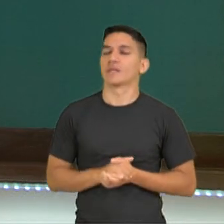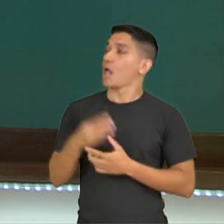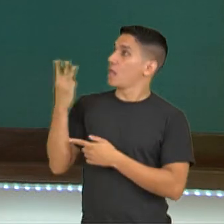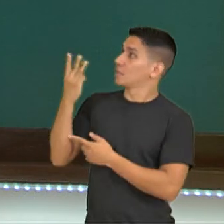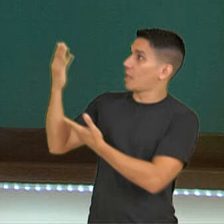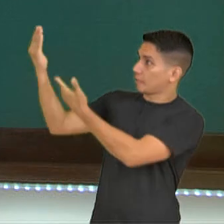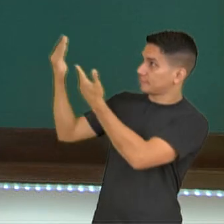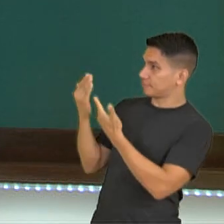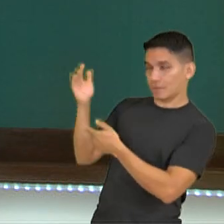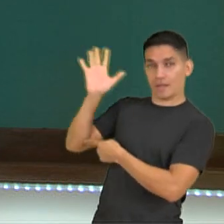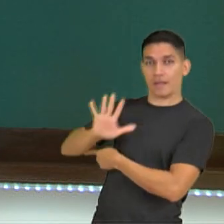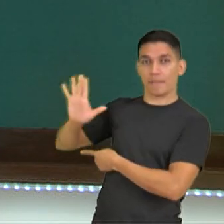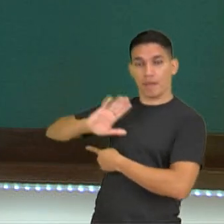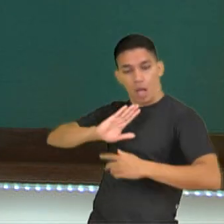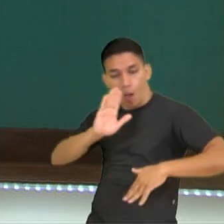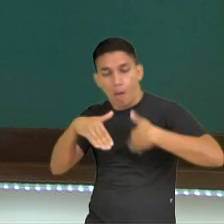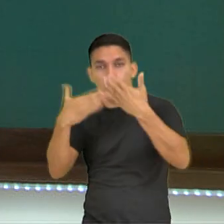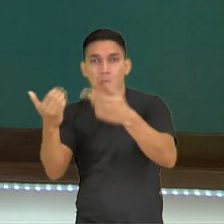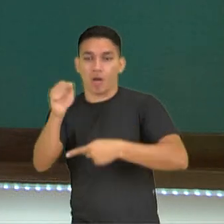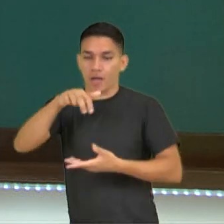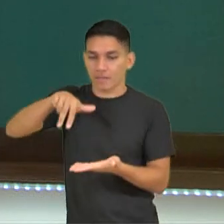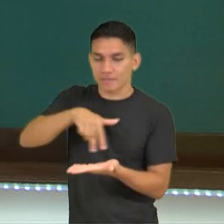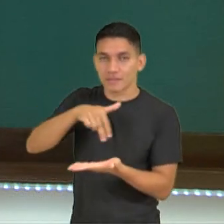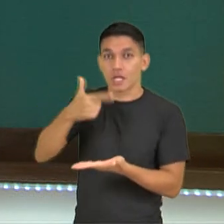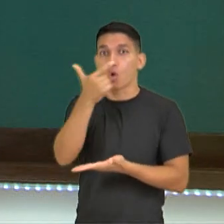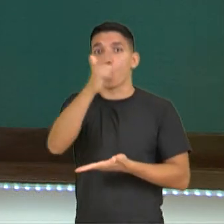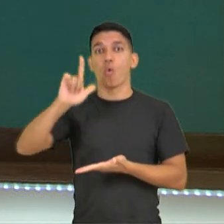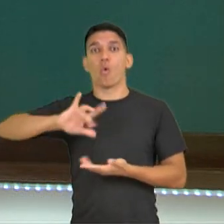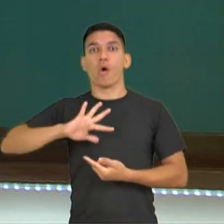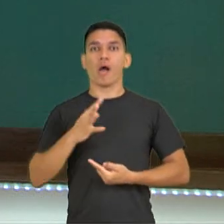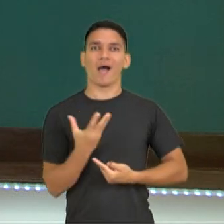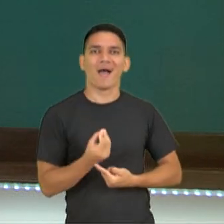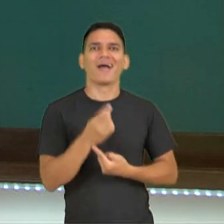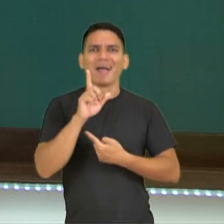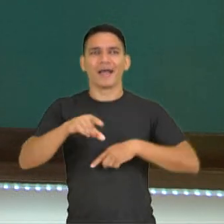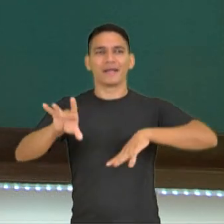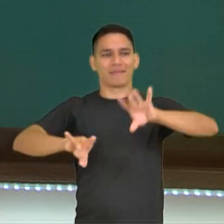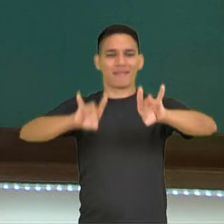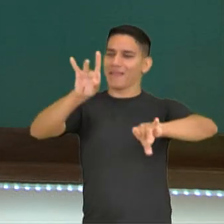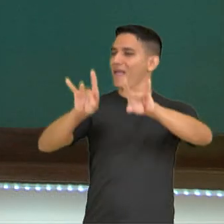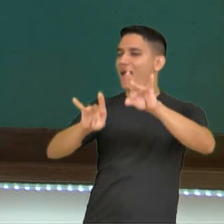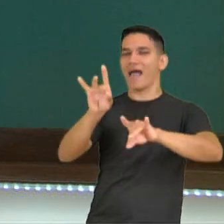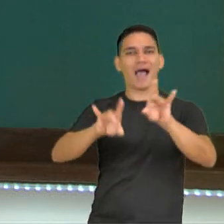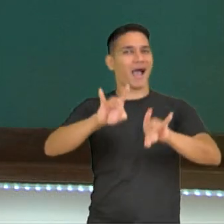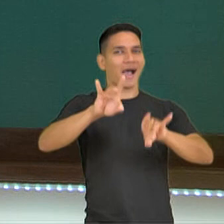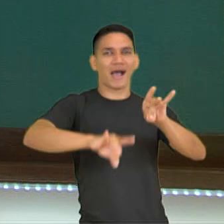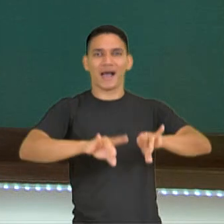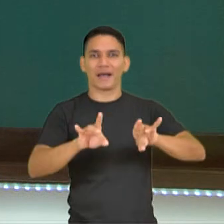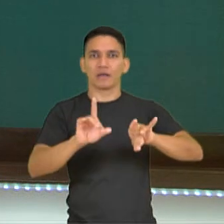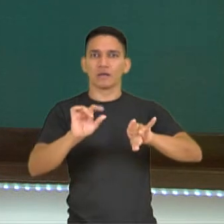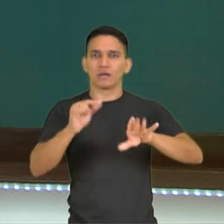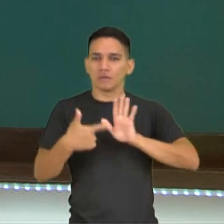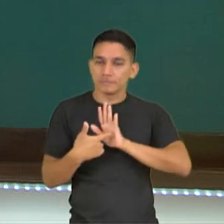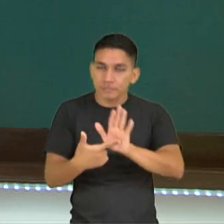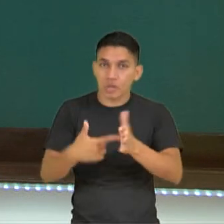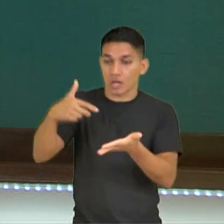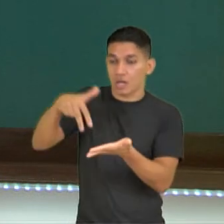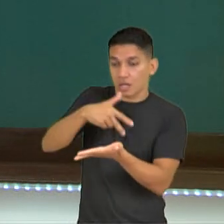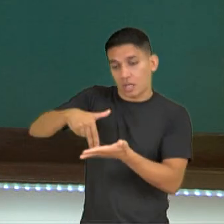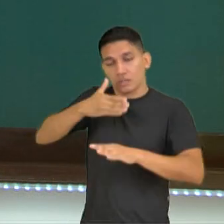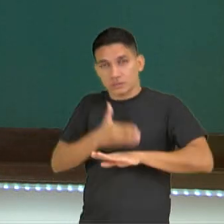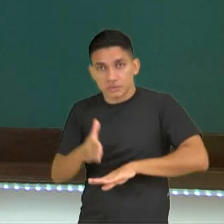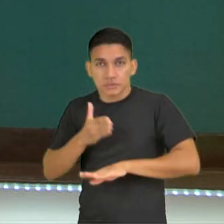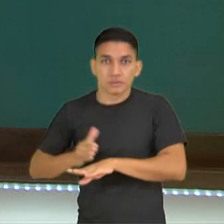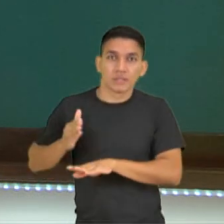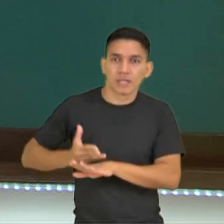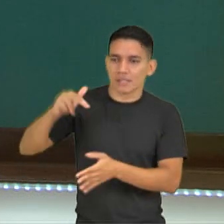a evolução da dança para uma outra arte, o teatro. Então, foi através da evolução das práticas de